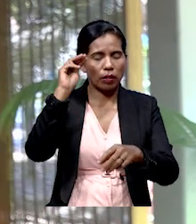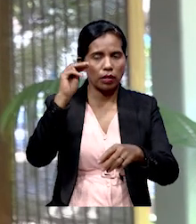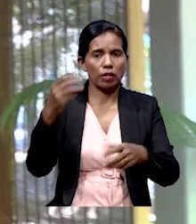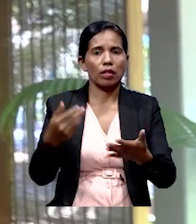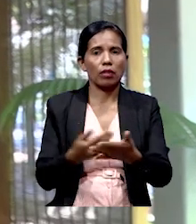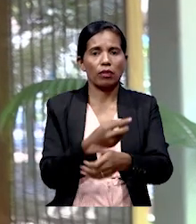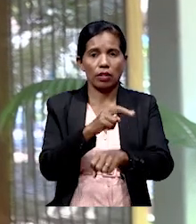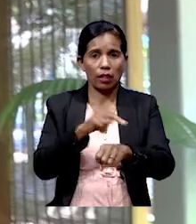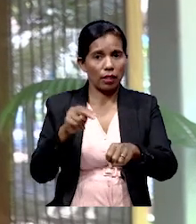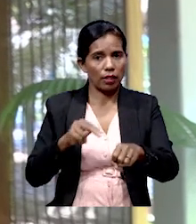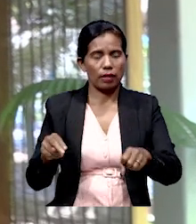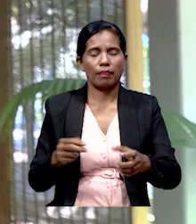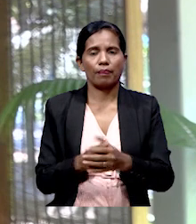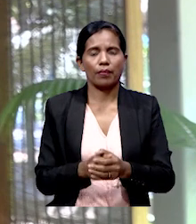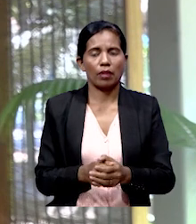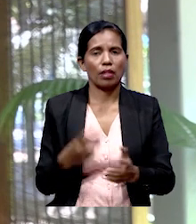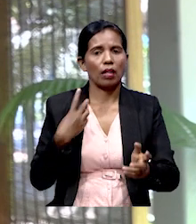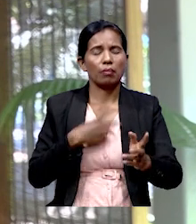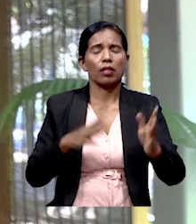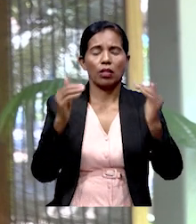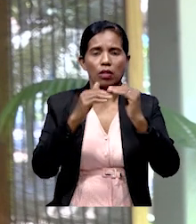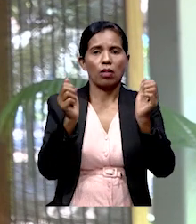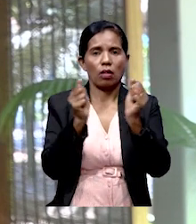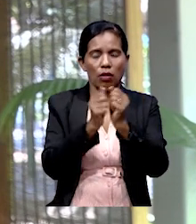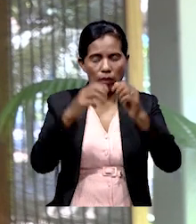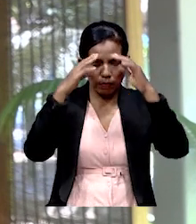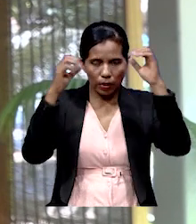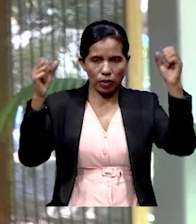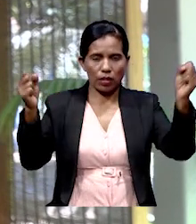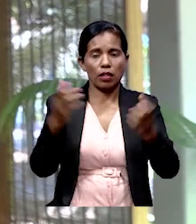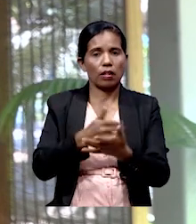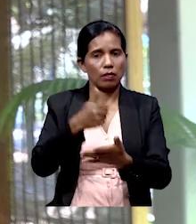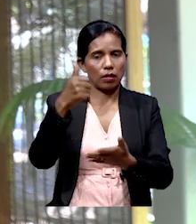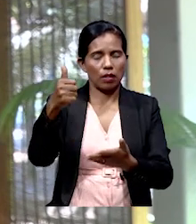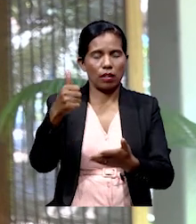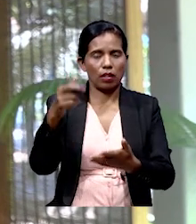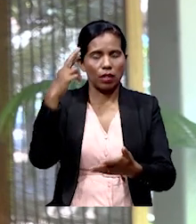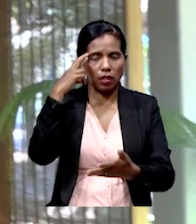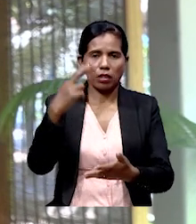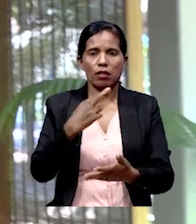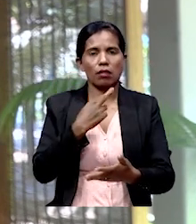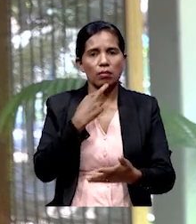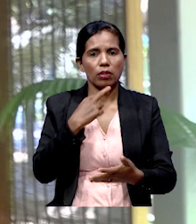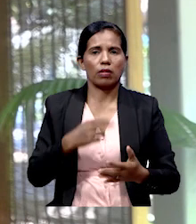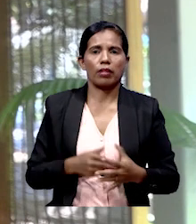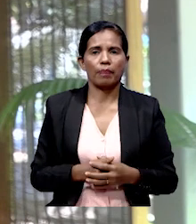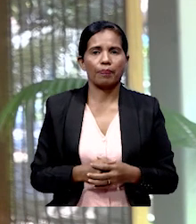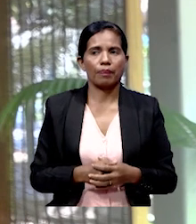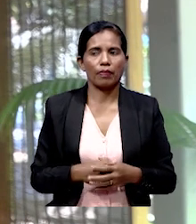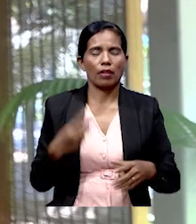Ardern. E encontro com o Presidente eleito Dr. José Ramos Horta.